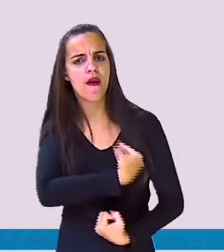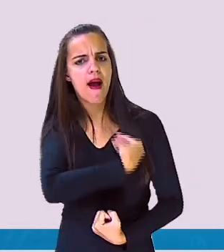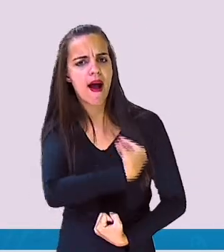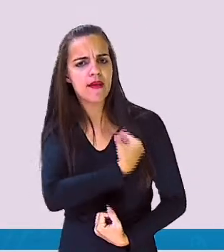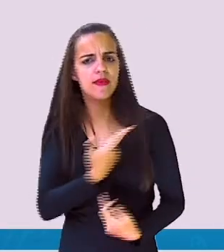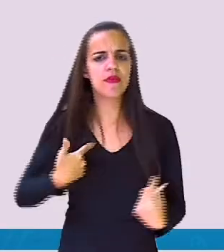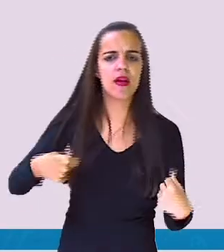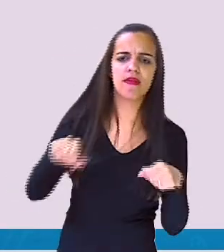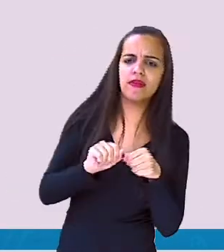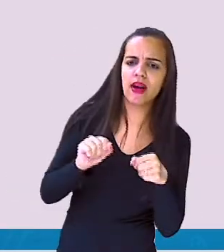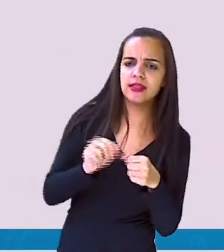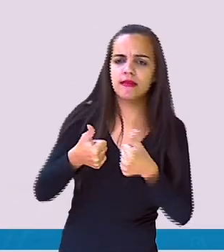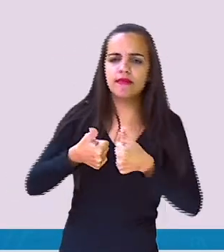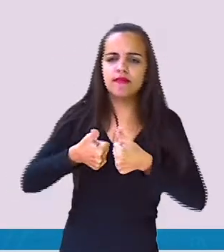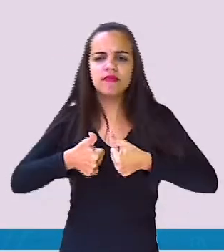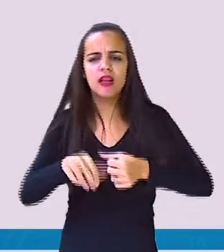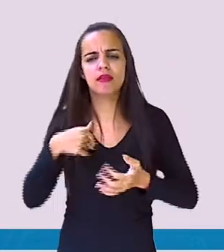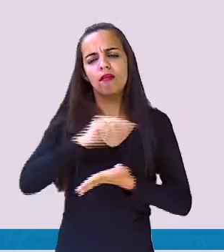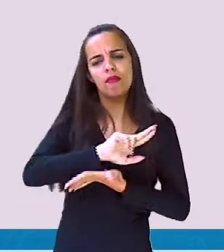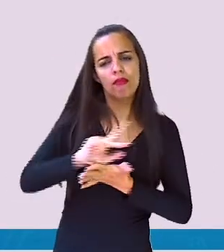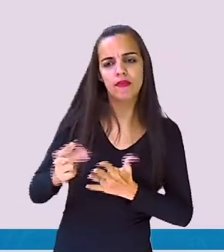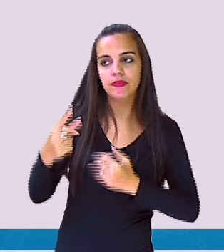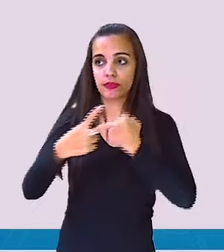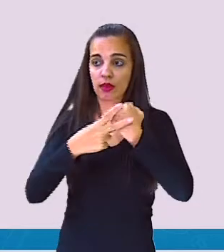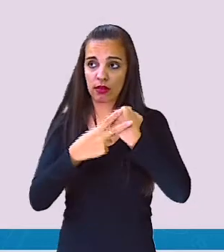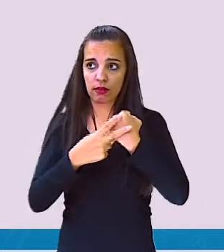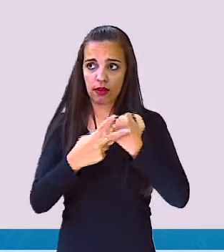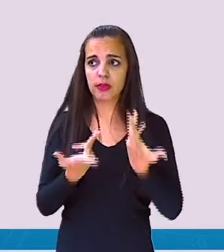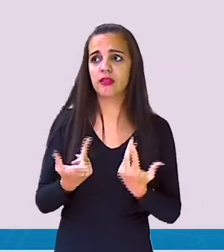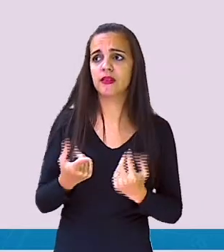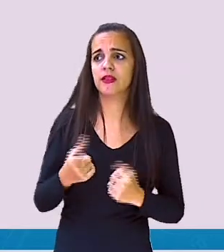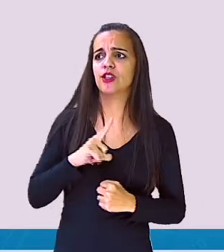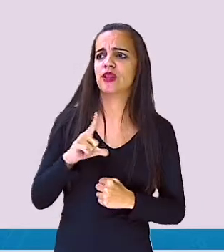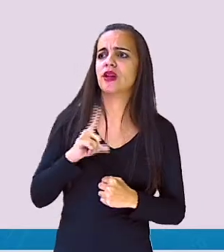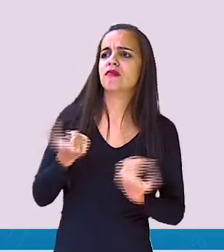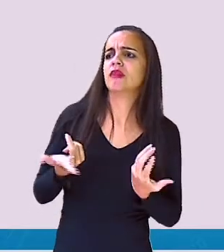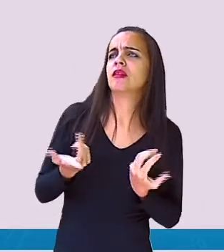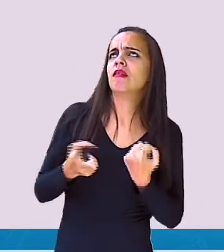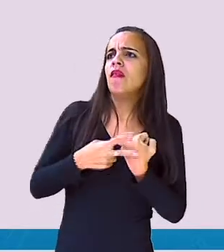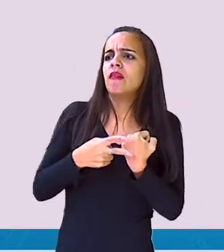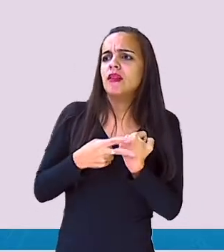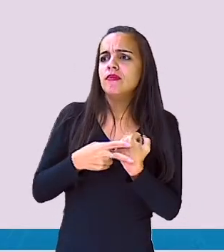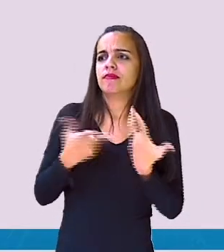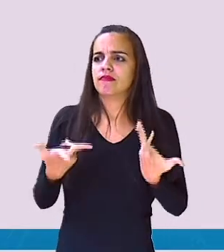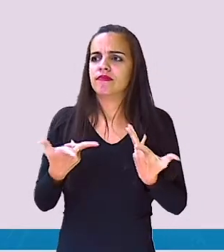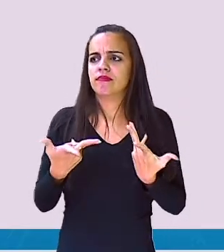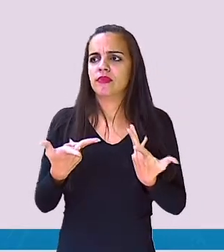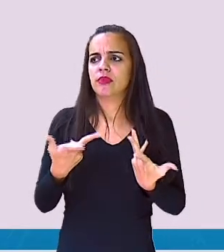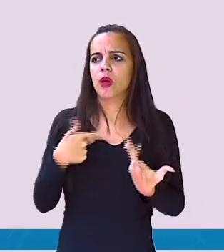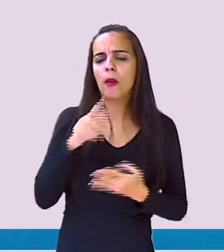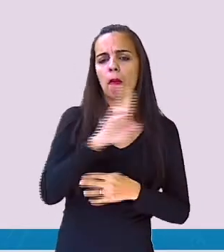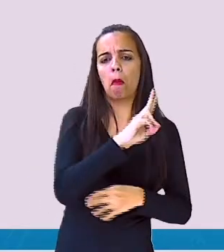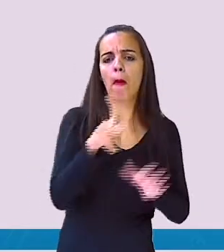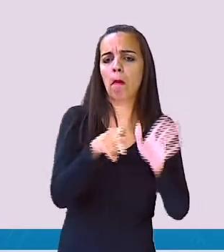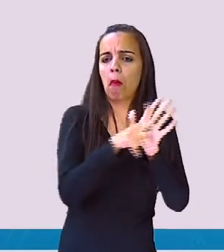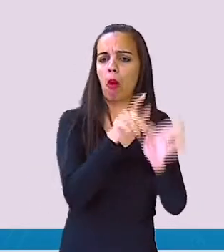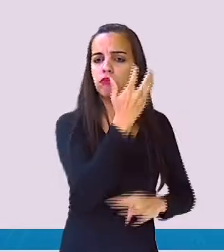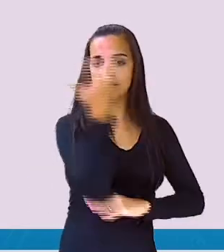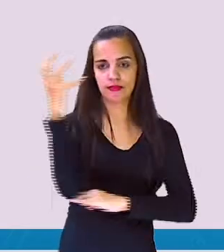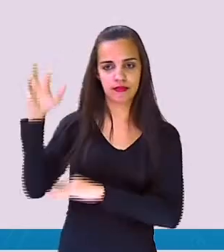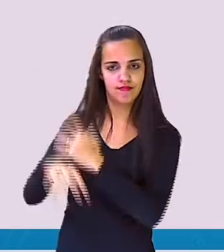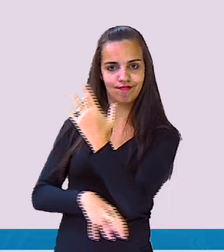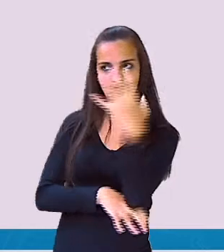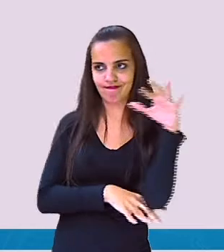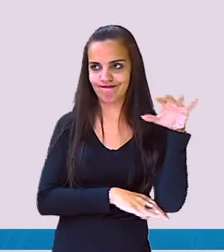indica aí tempo, né? Fenômeno natural. Os verbos que indicam fenômenos da natureza.